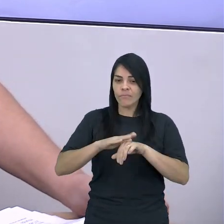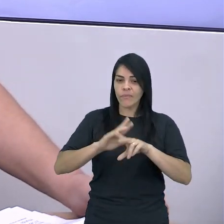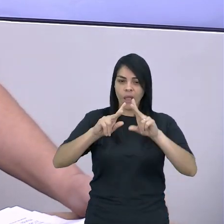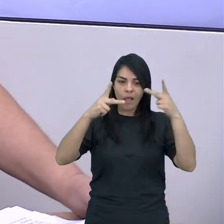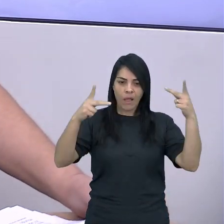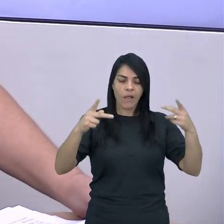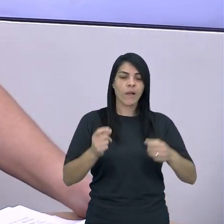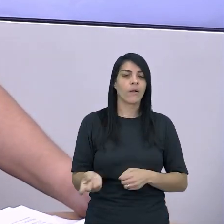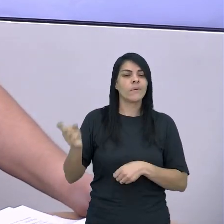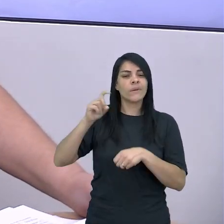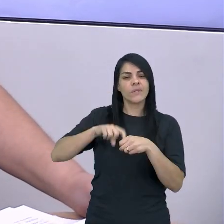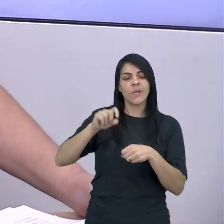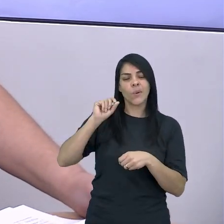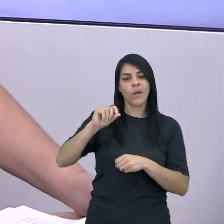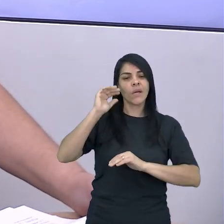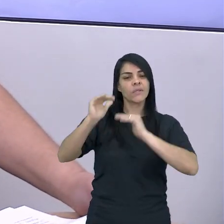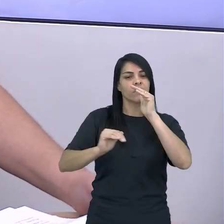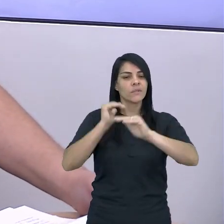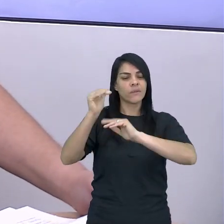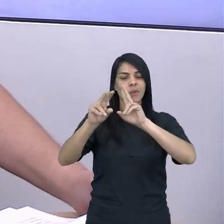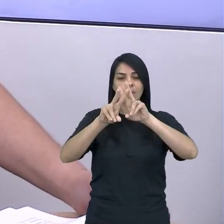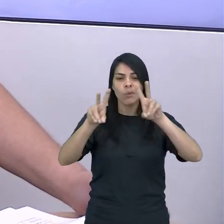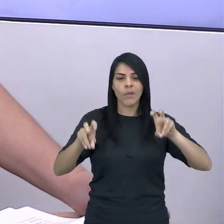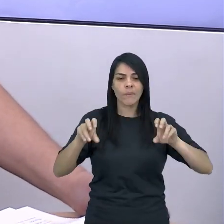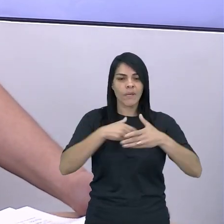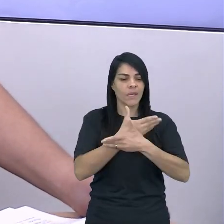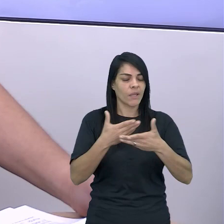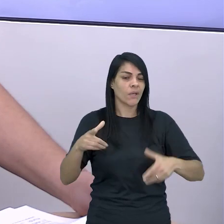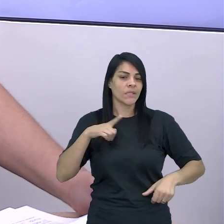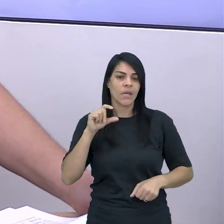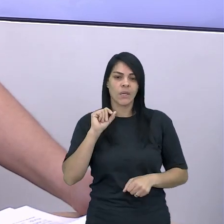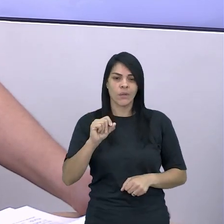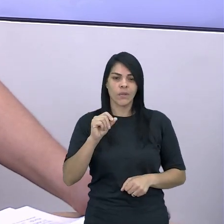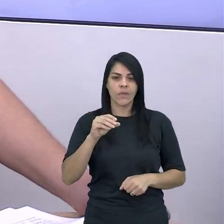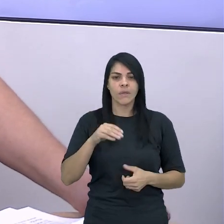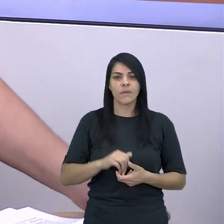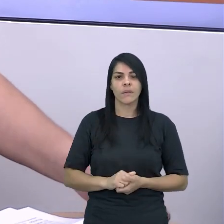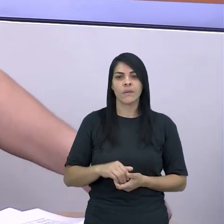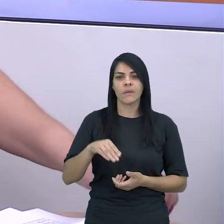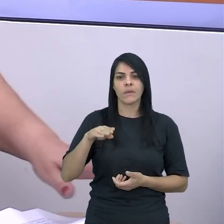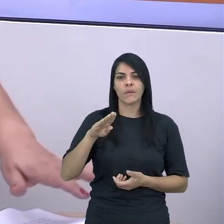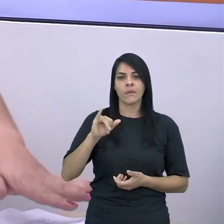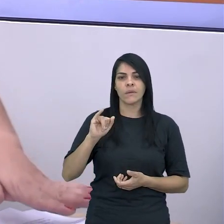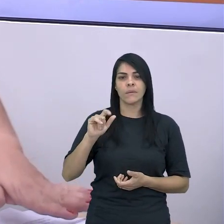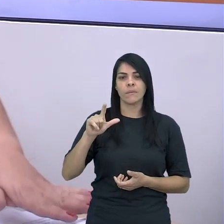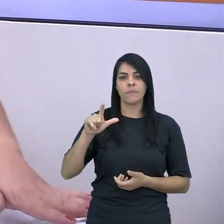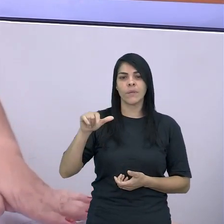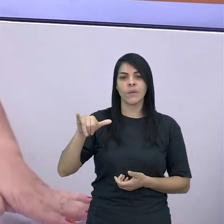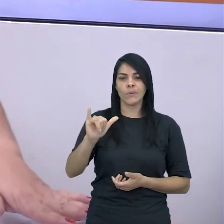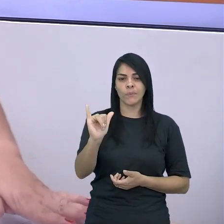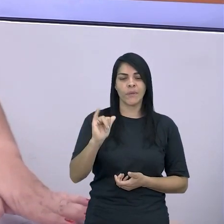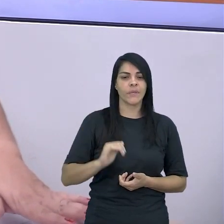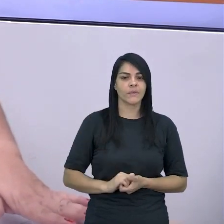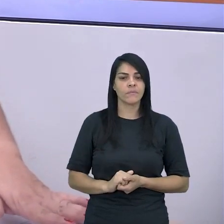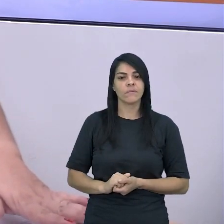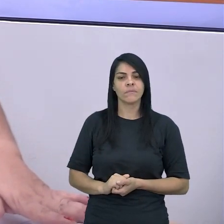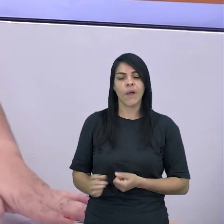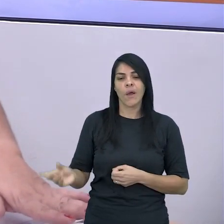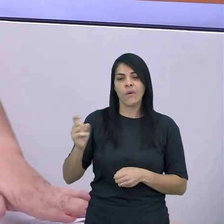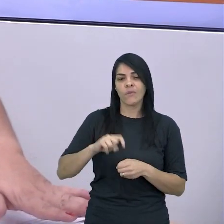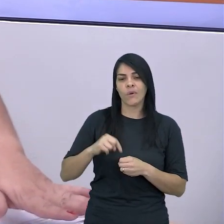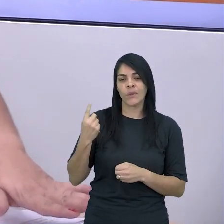para voltar no desenvolvimento do tema que a gente tem o Bilby. Volta, por favor, mais